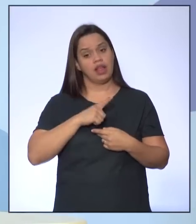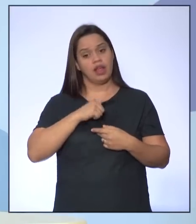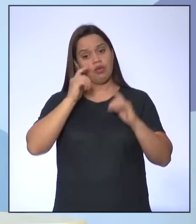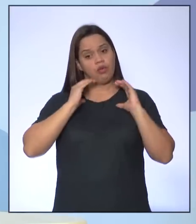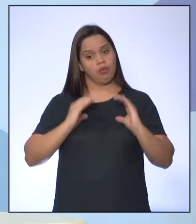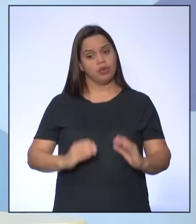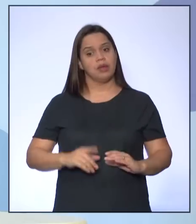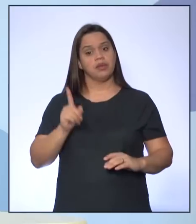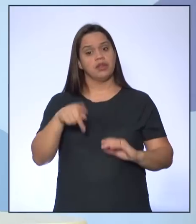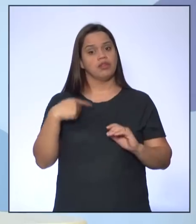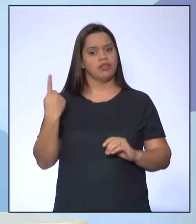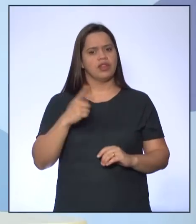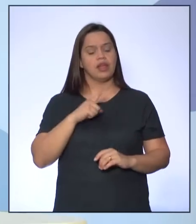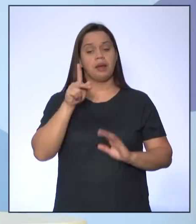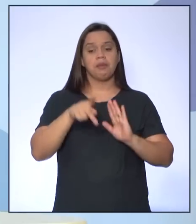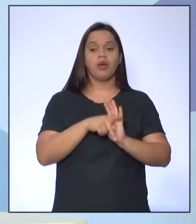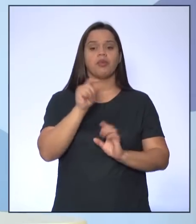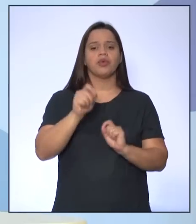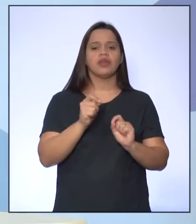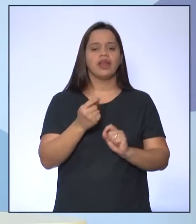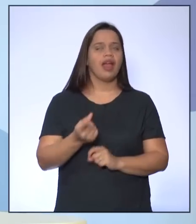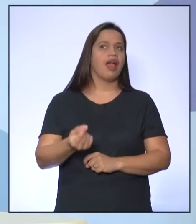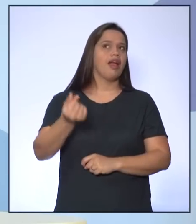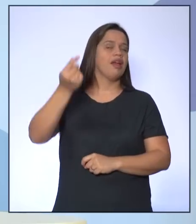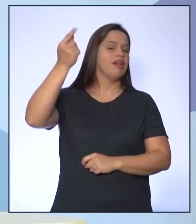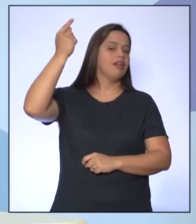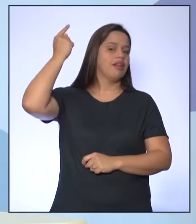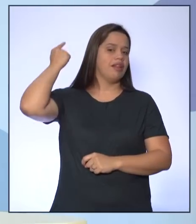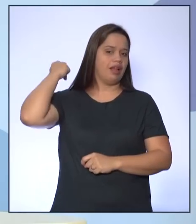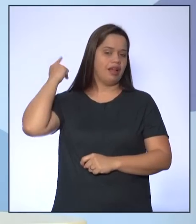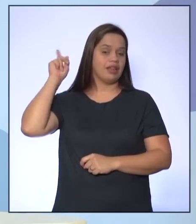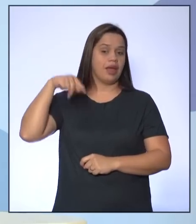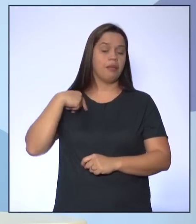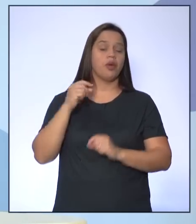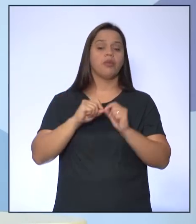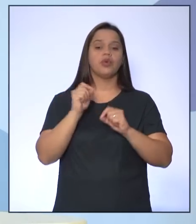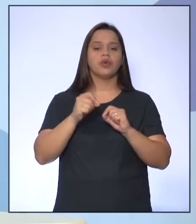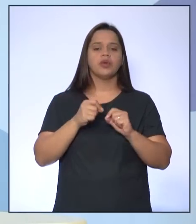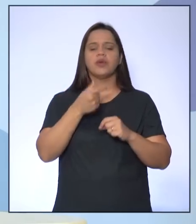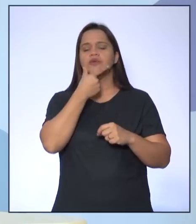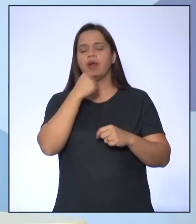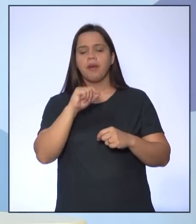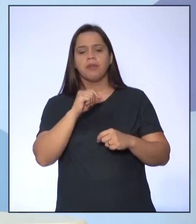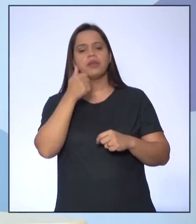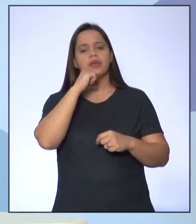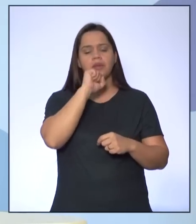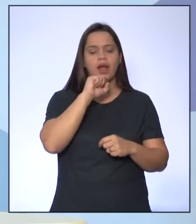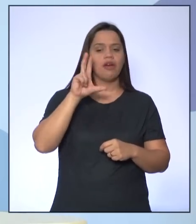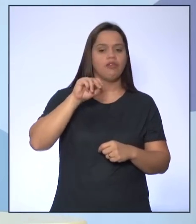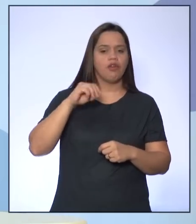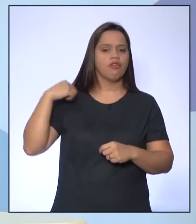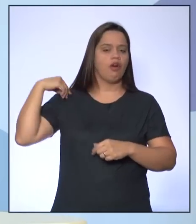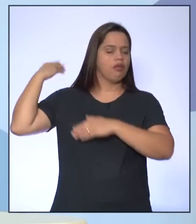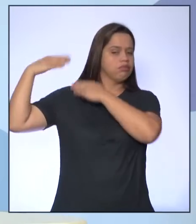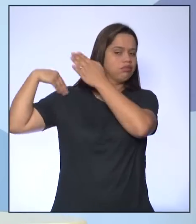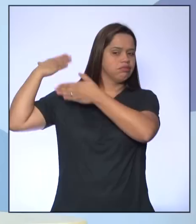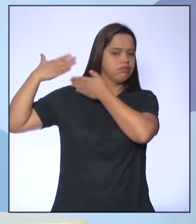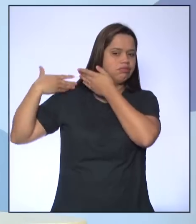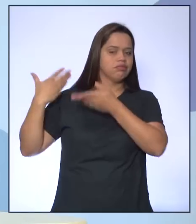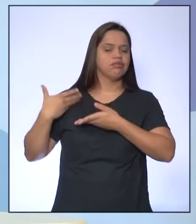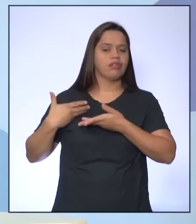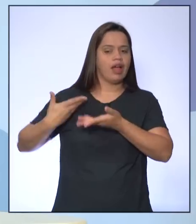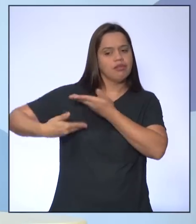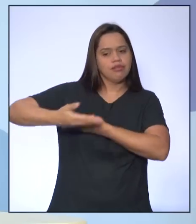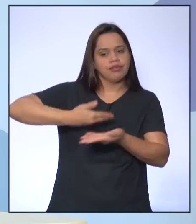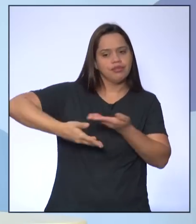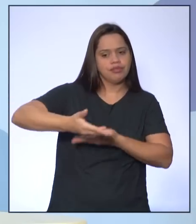vêm lá do passado, que são transmitidas através dos nossos pais, dos nossos avós, são